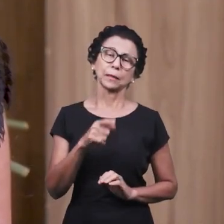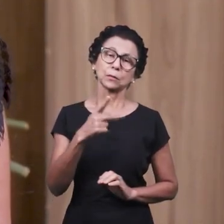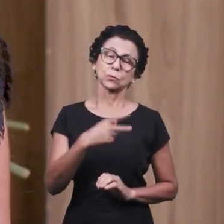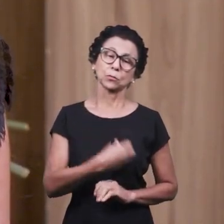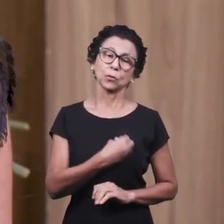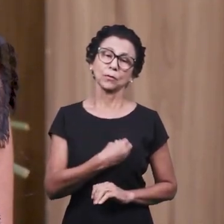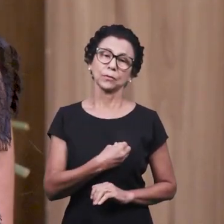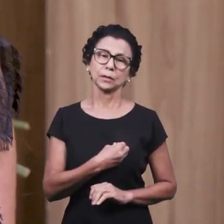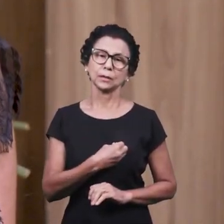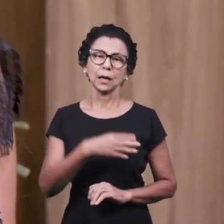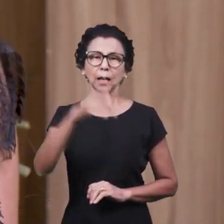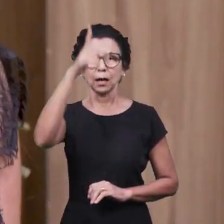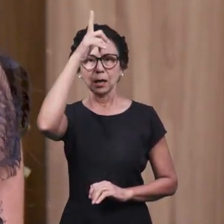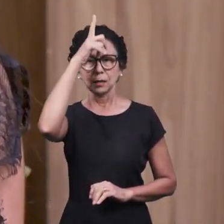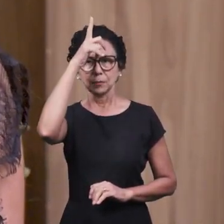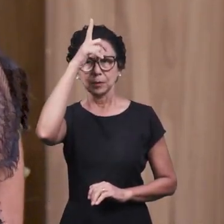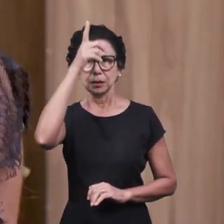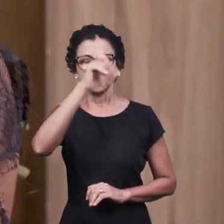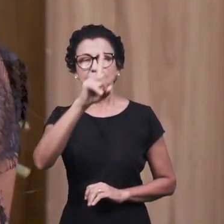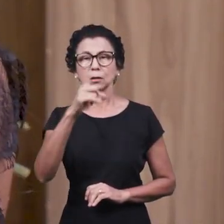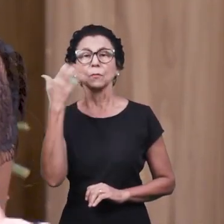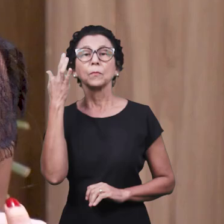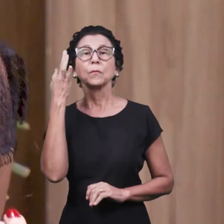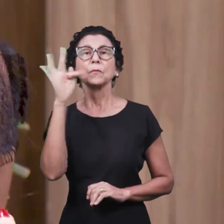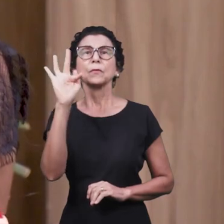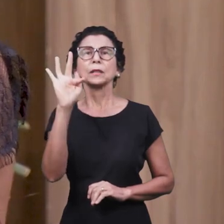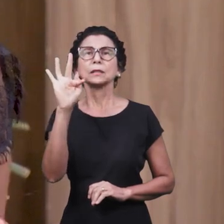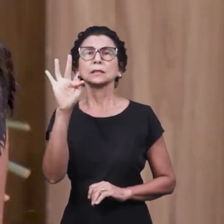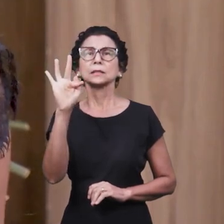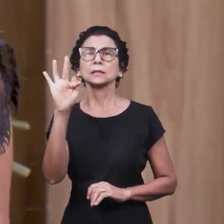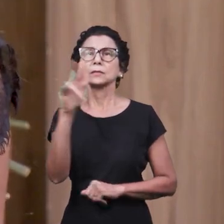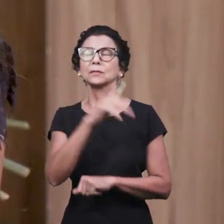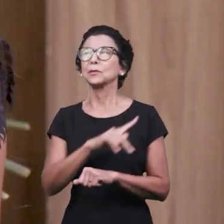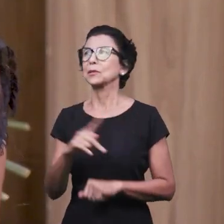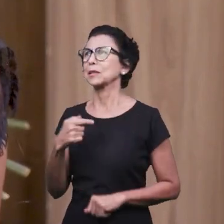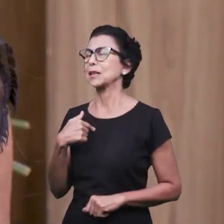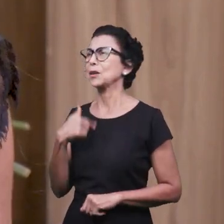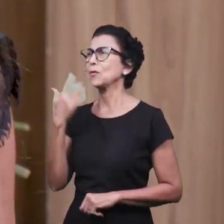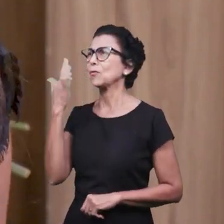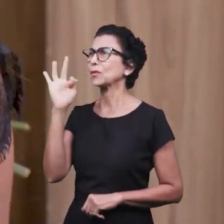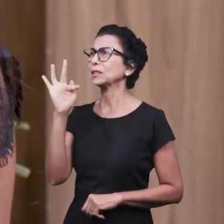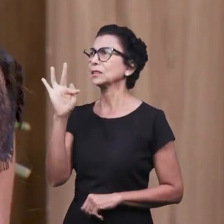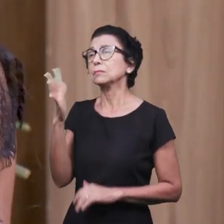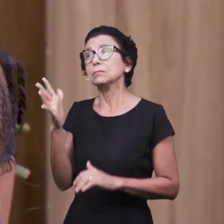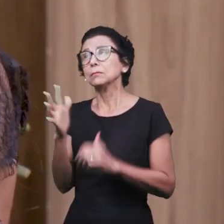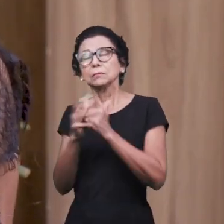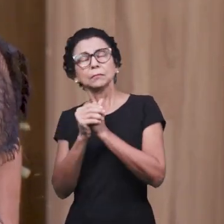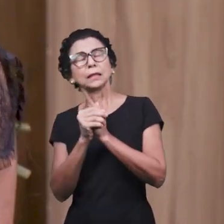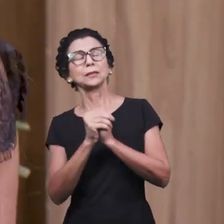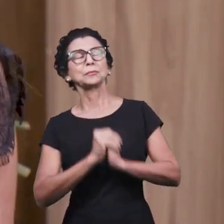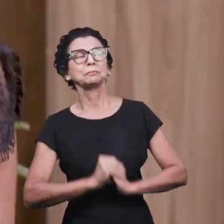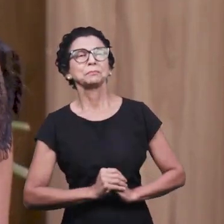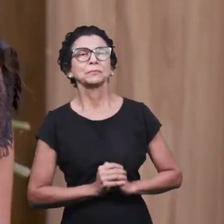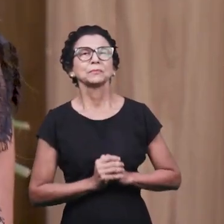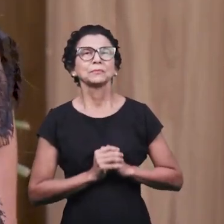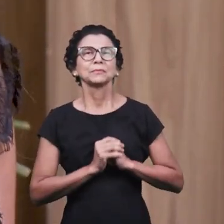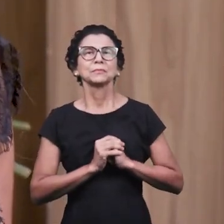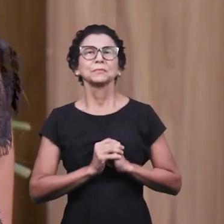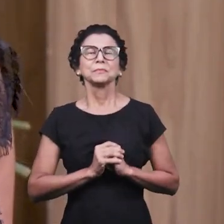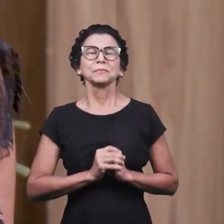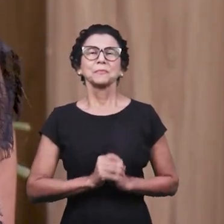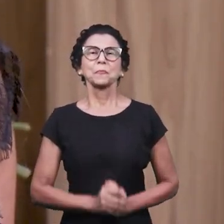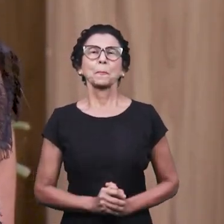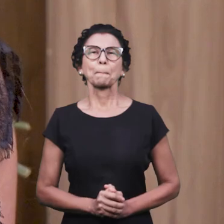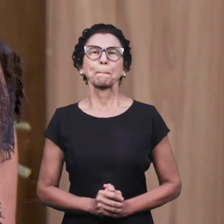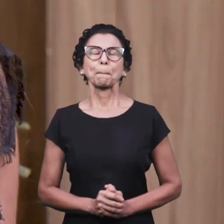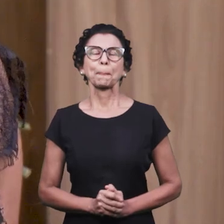França. Eu falei, Senhor, eu vou pra França? Como assim? Eu não falo nem francês. Então aquilo eu fiquei, amém. Guardei, tomei posse e